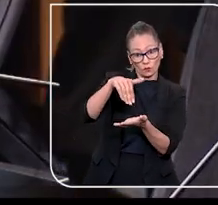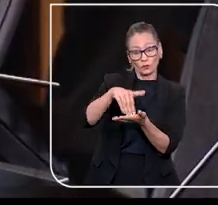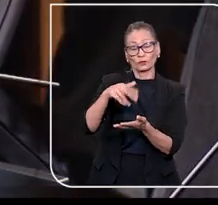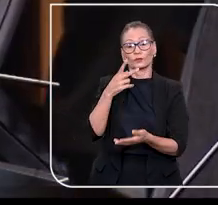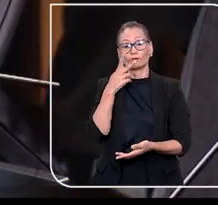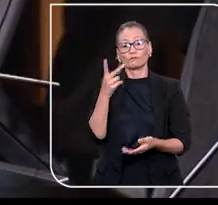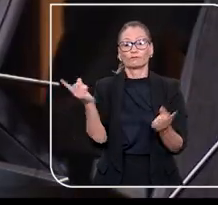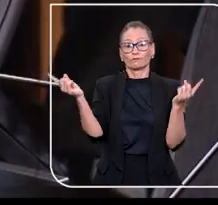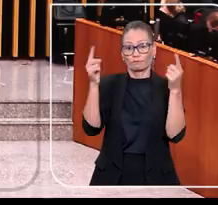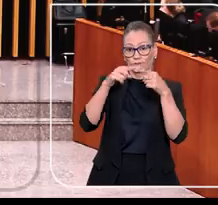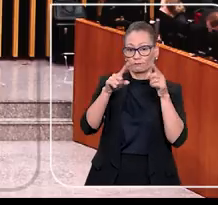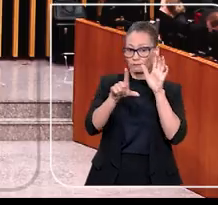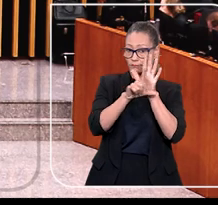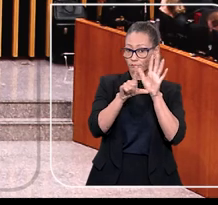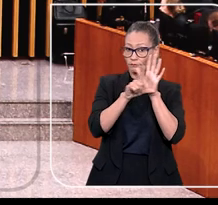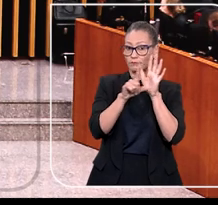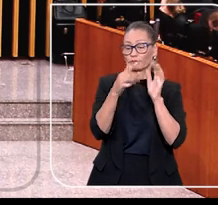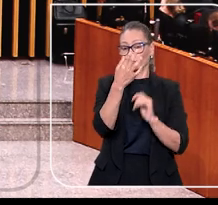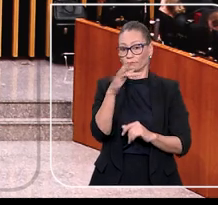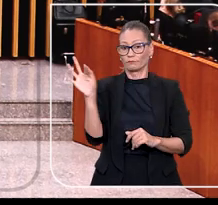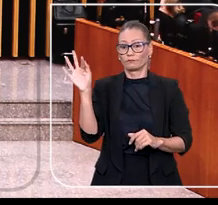aplicação da legislação federal.